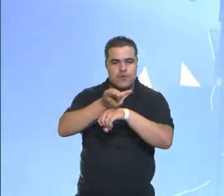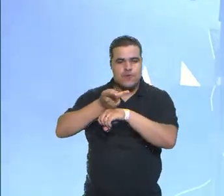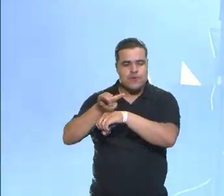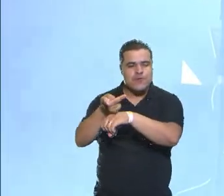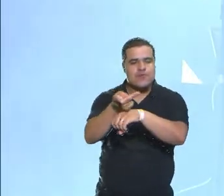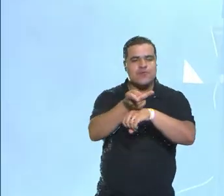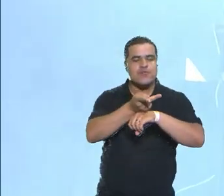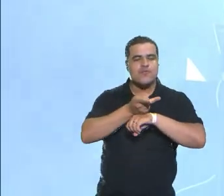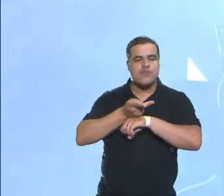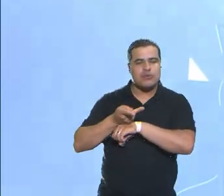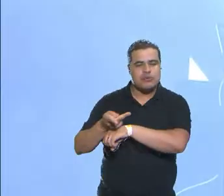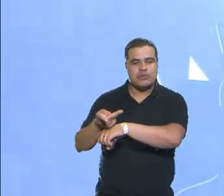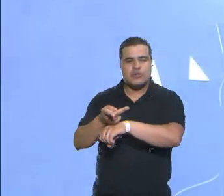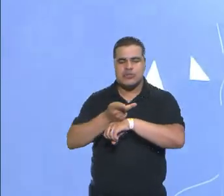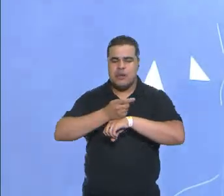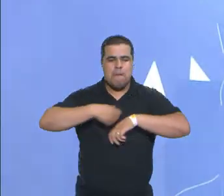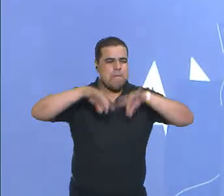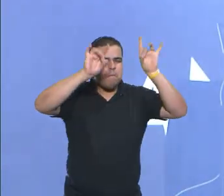vai